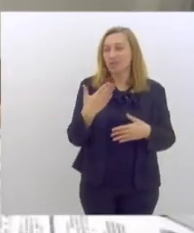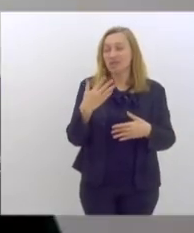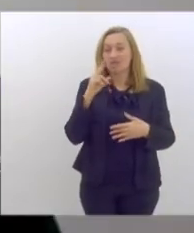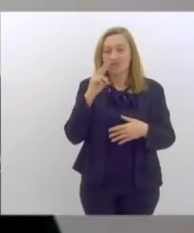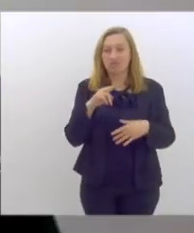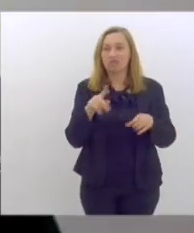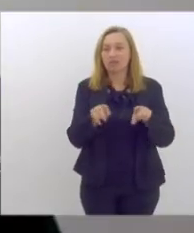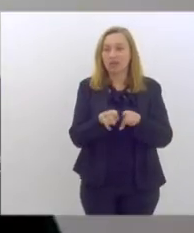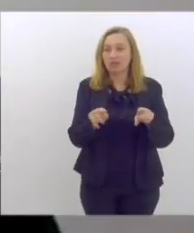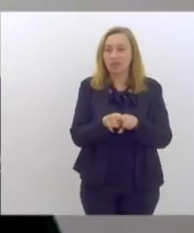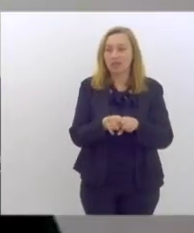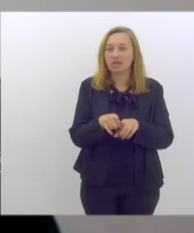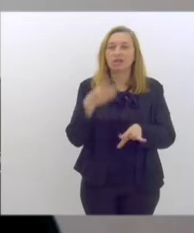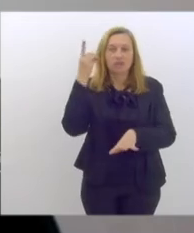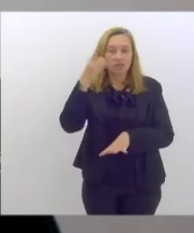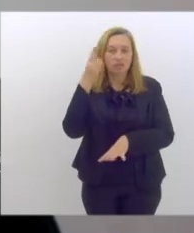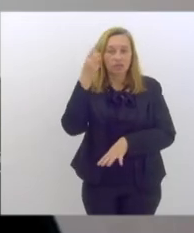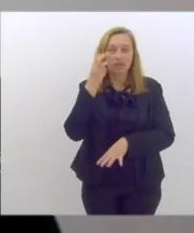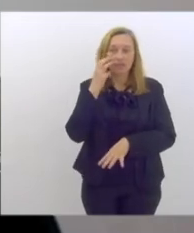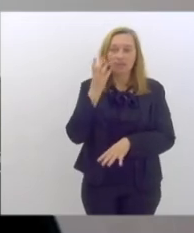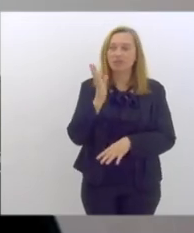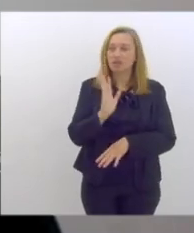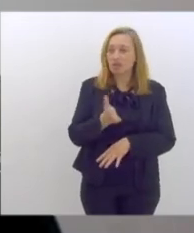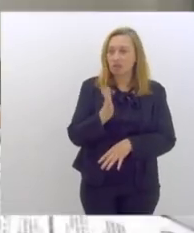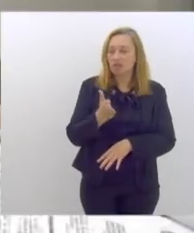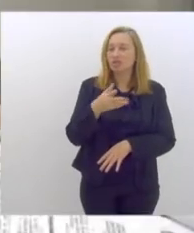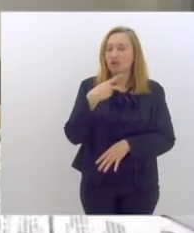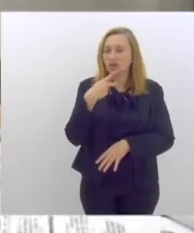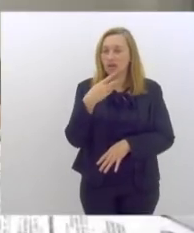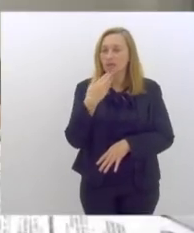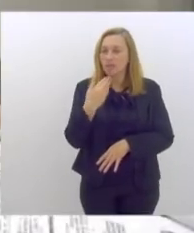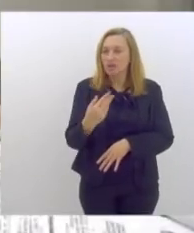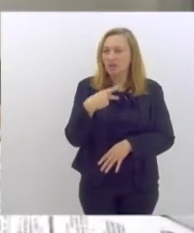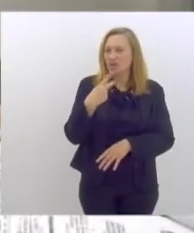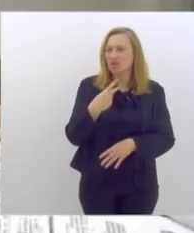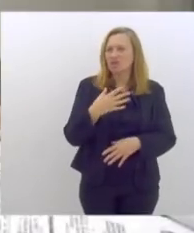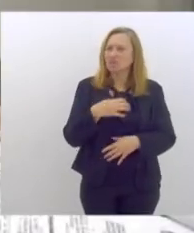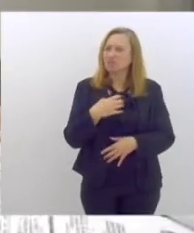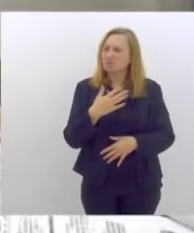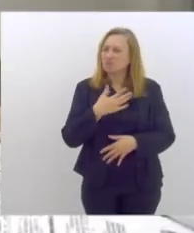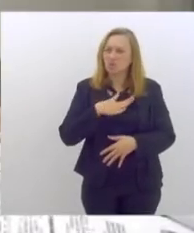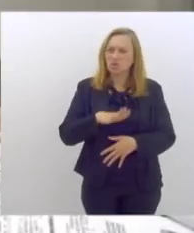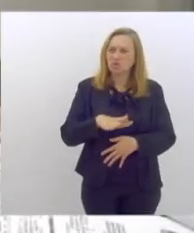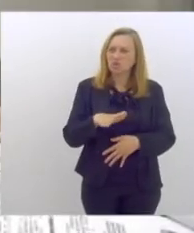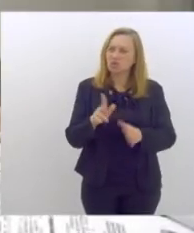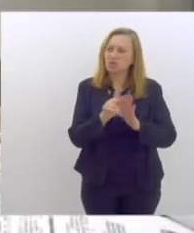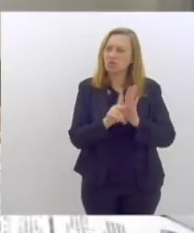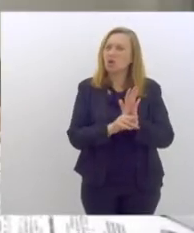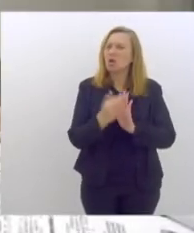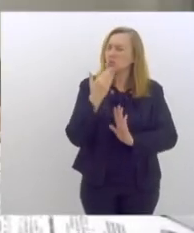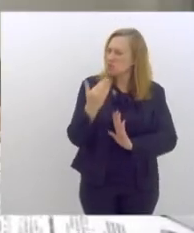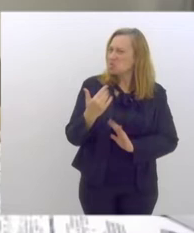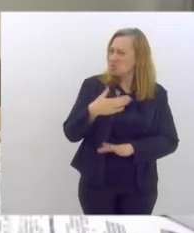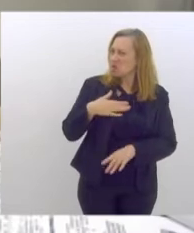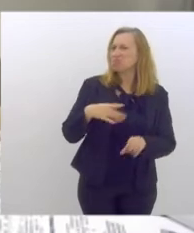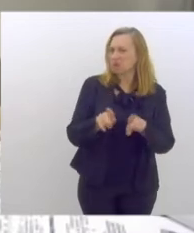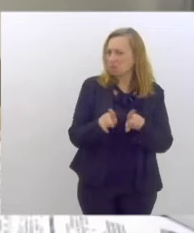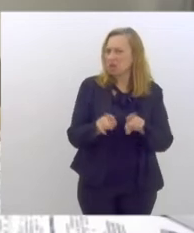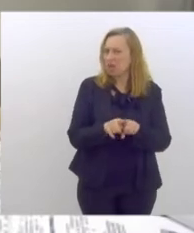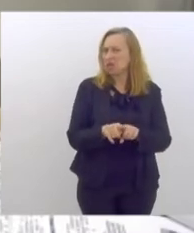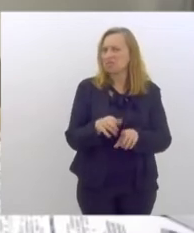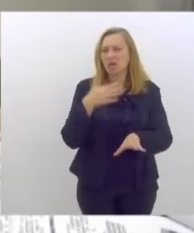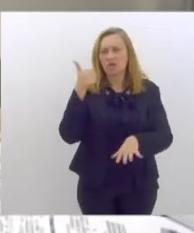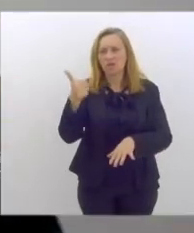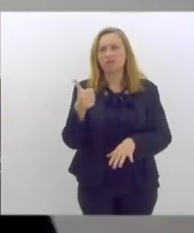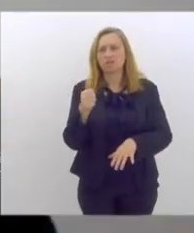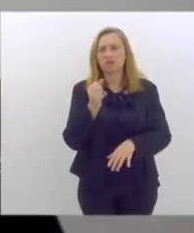todo mundo porque algumas coisas me incomodaram na minha vista também o seu presente